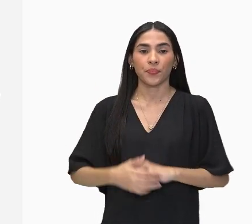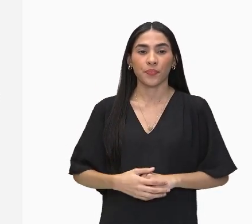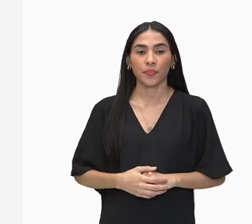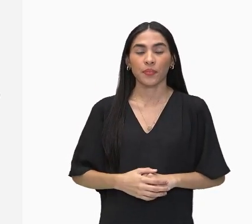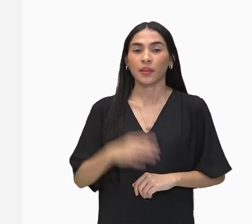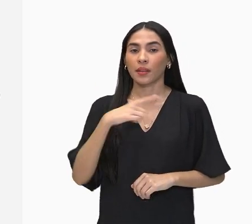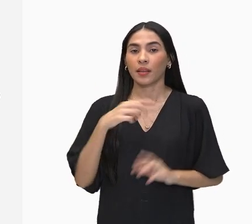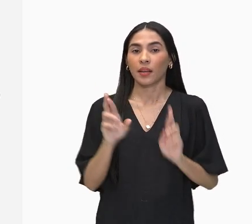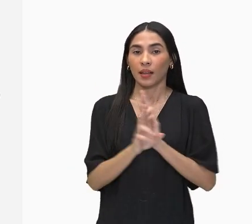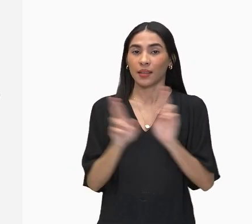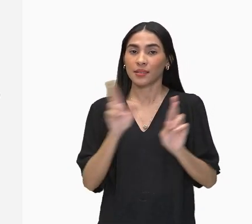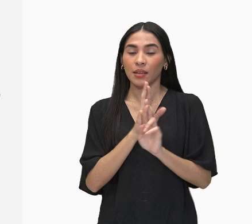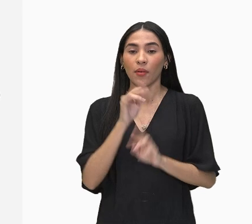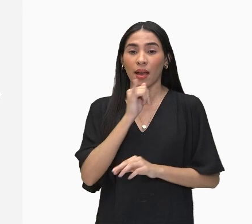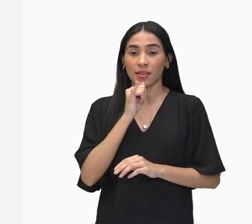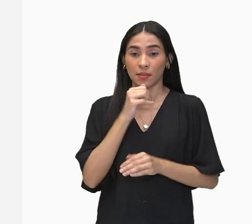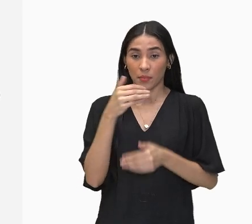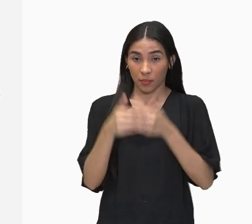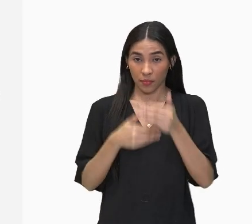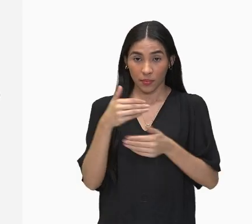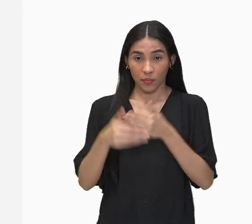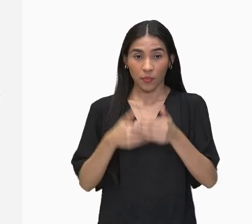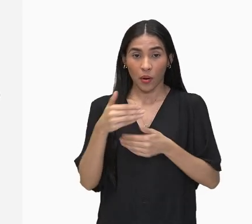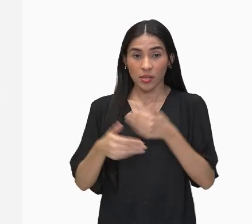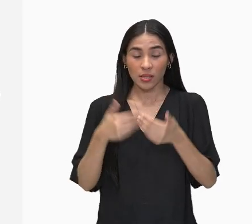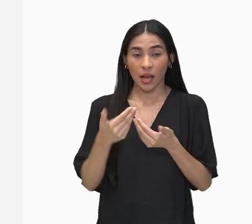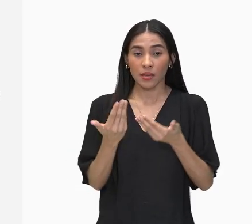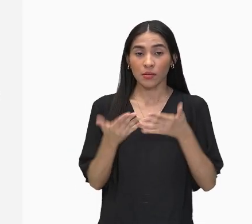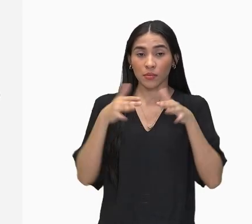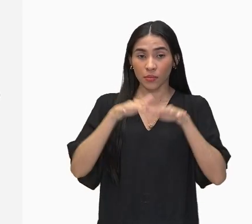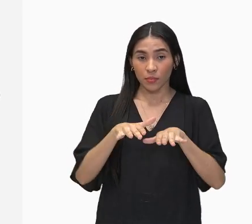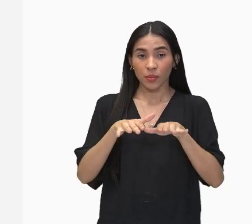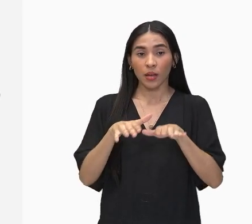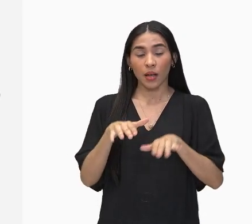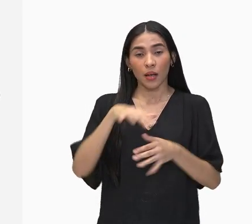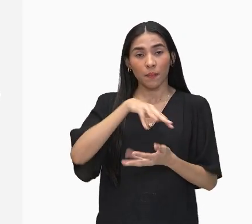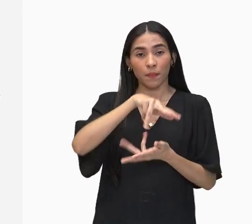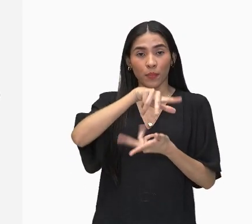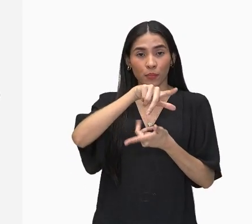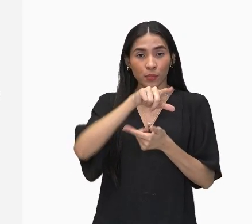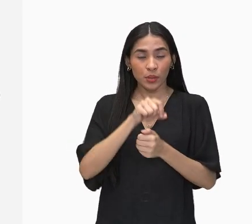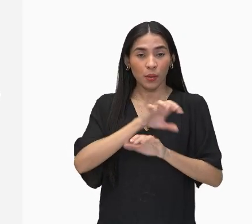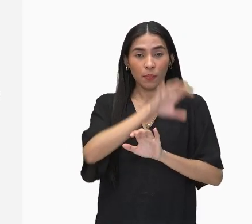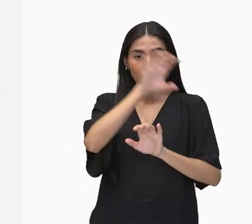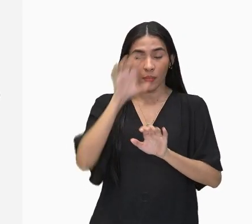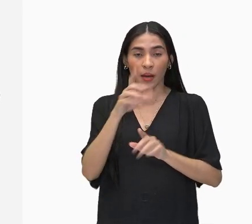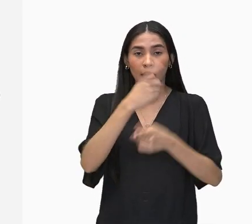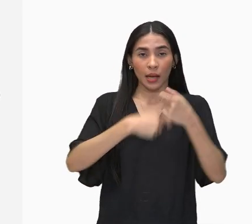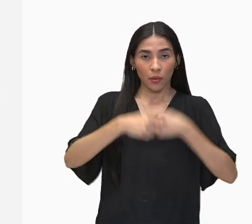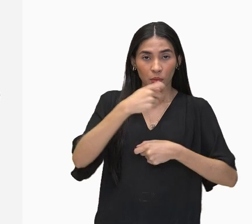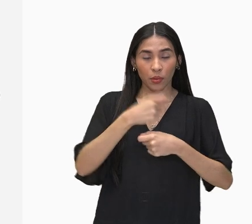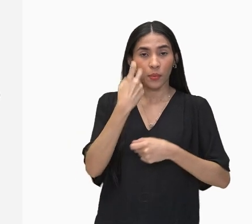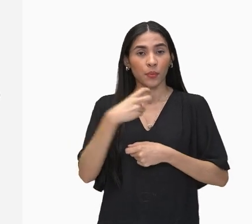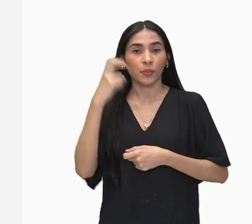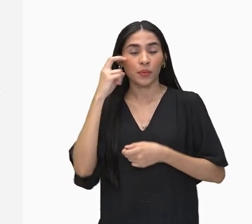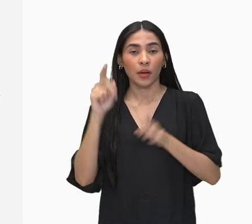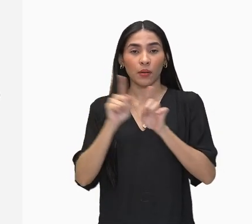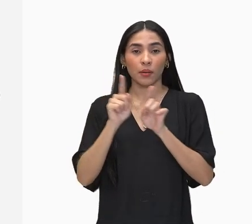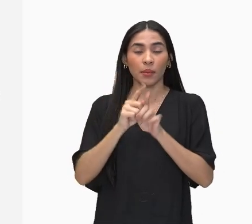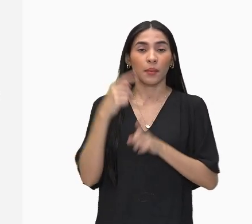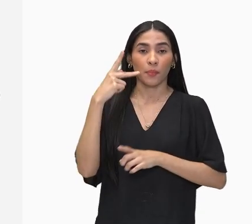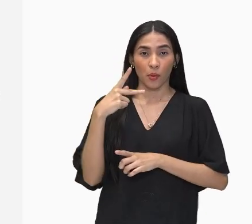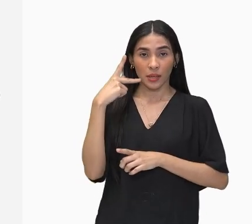está relacionada aí ao processo de integração mundial nas esferas econômica, cultural, política